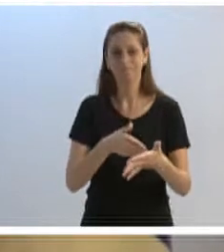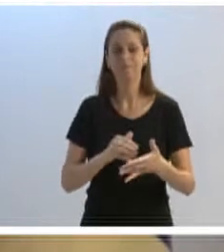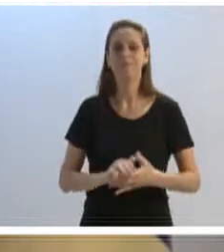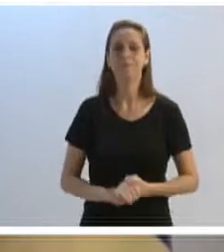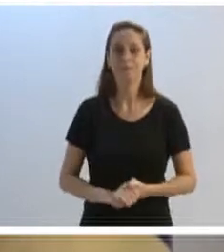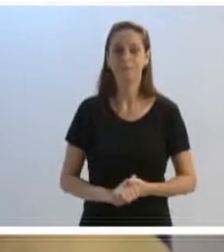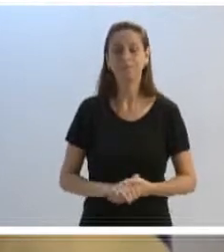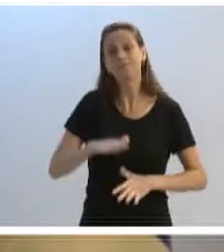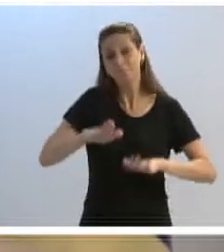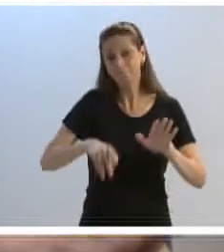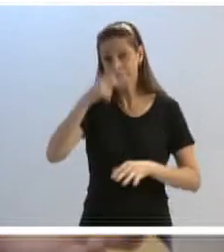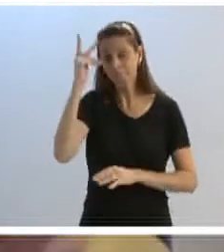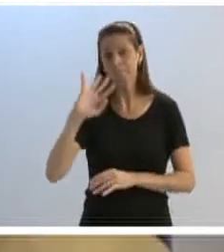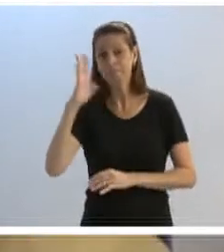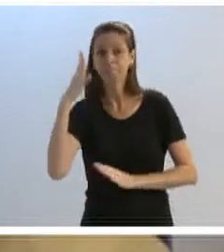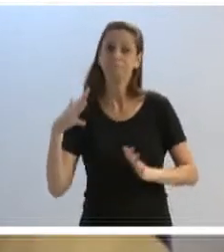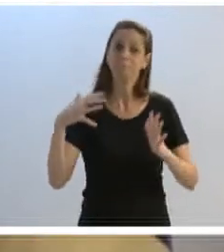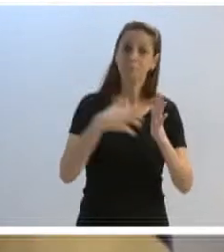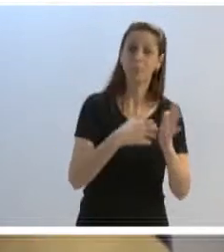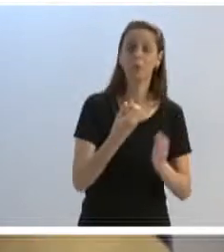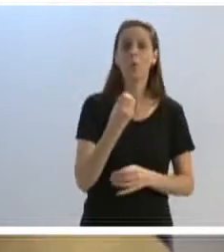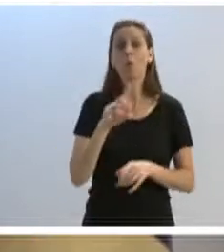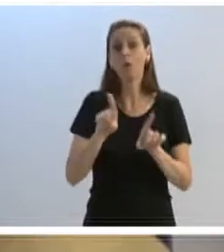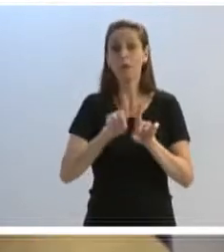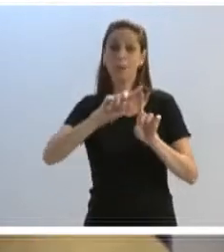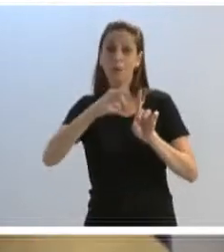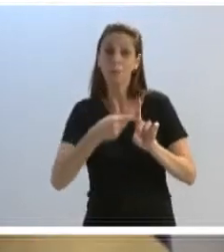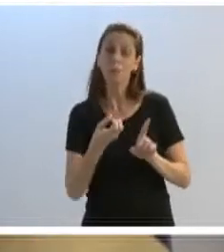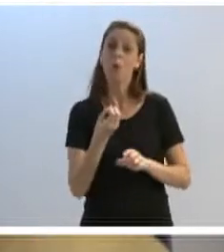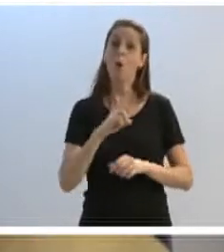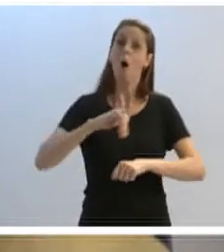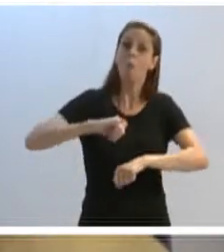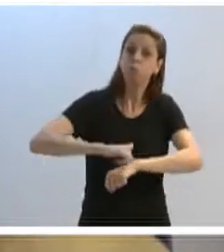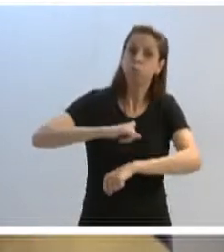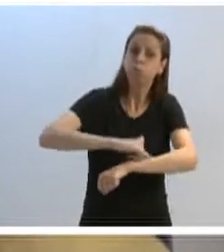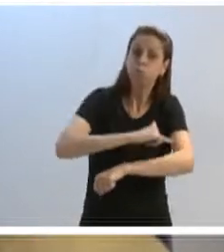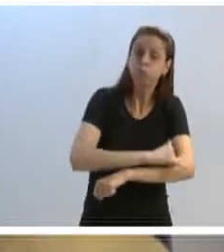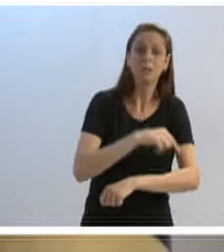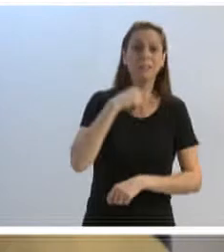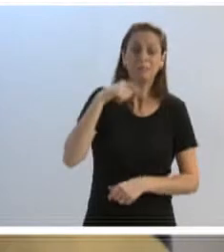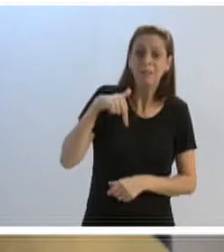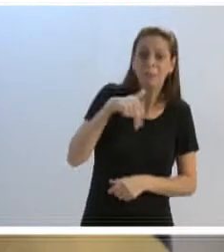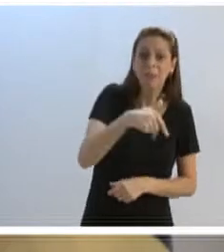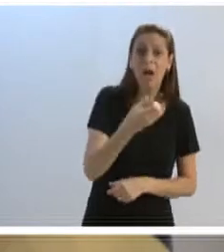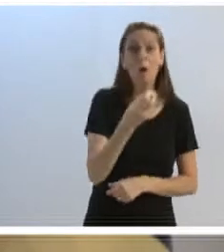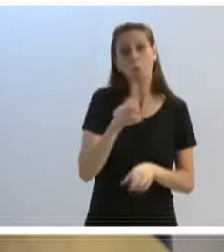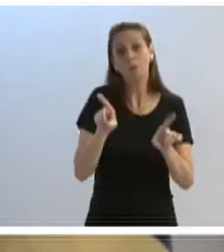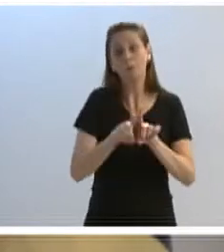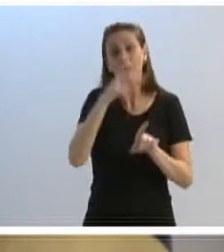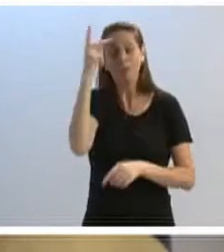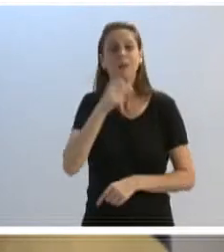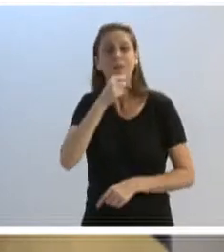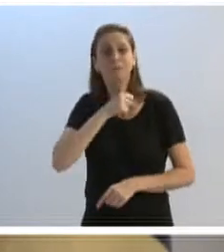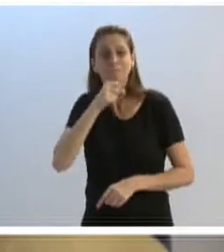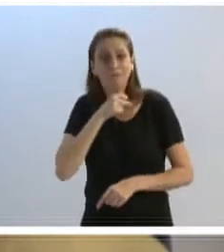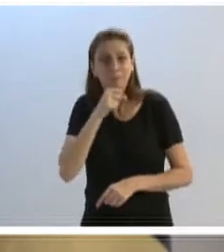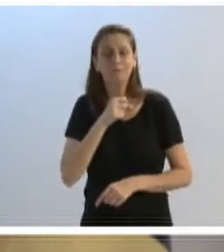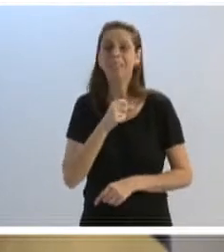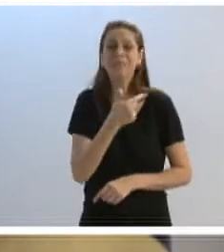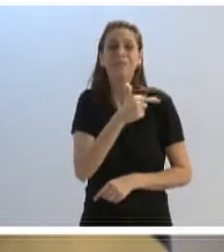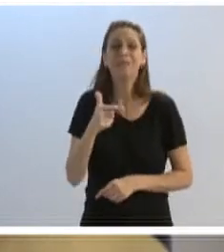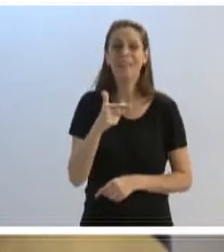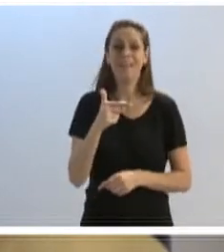oriunda de um acidente, de uma gestação, de obesidade ou até mesmo pessoas idosas com mobilidade reduzida.